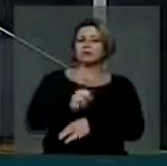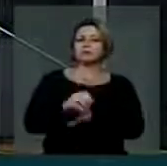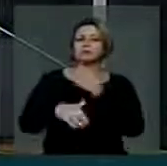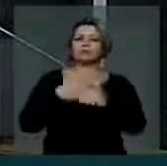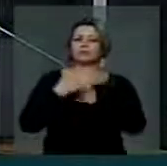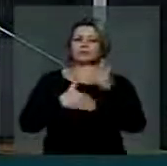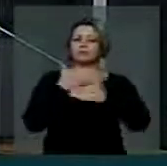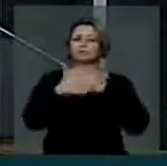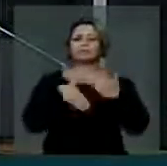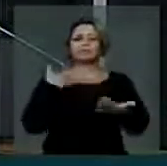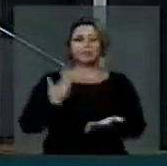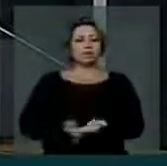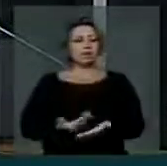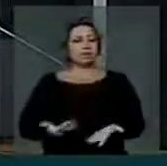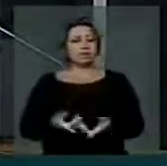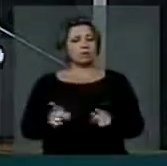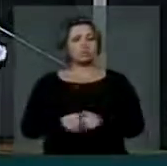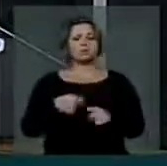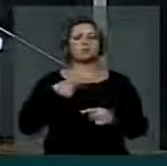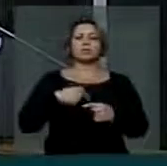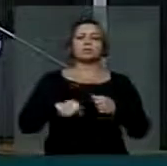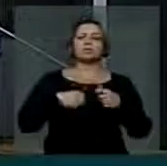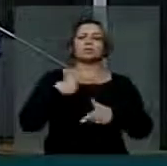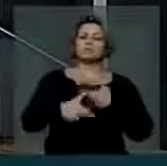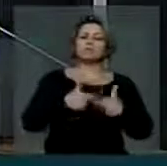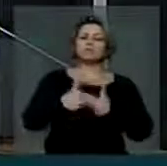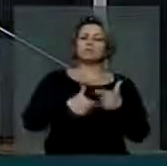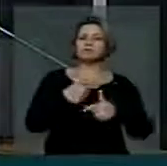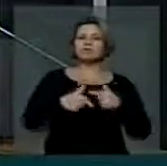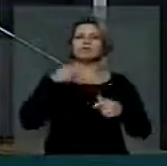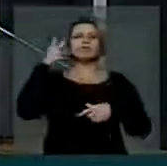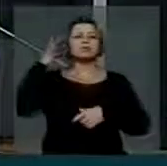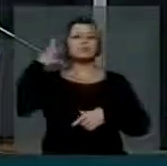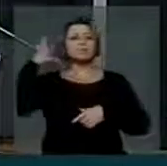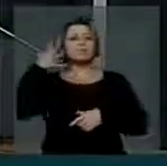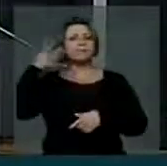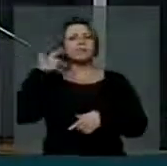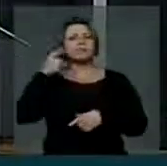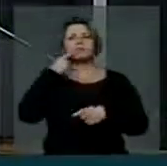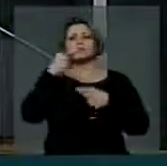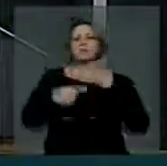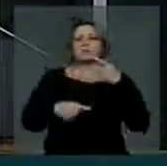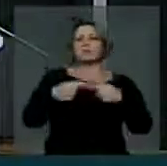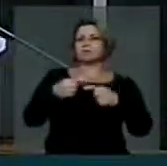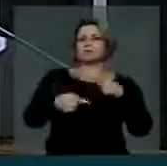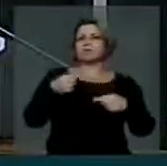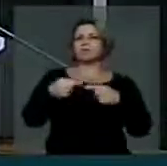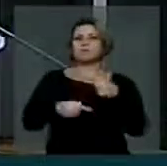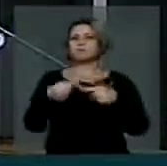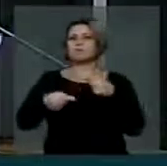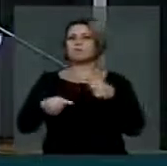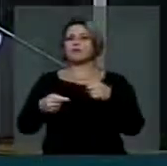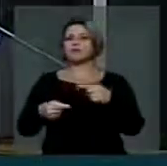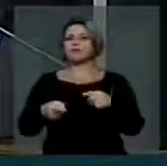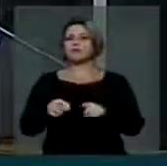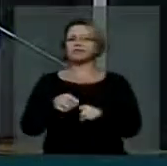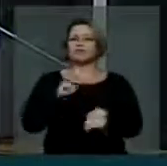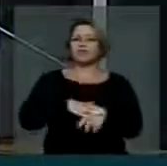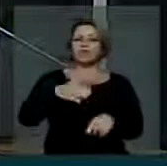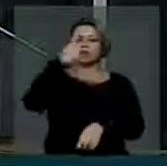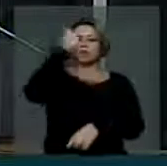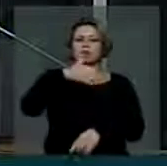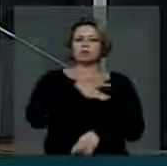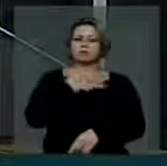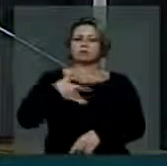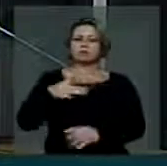do Sistema Único se deu numa arena política de disputa entre reforçar a saúde